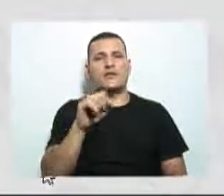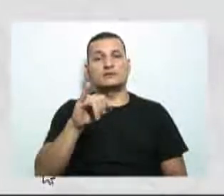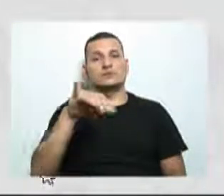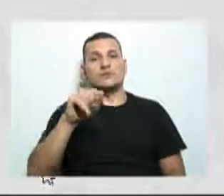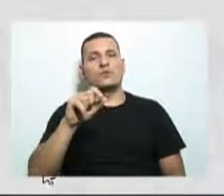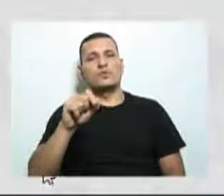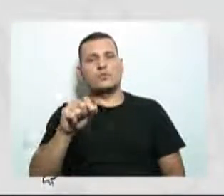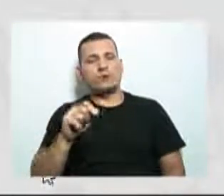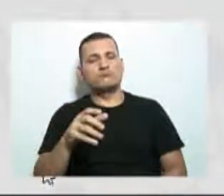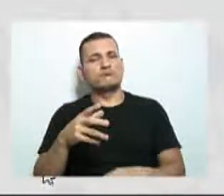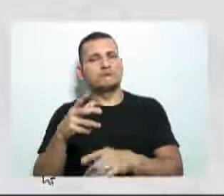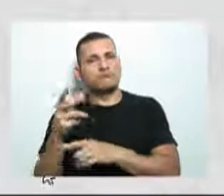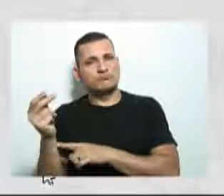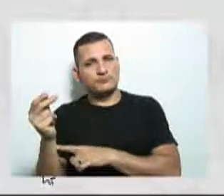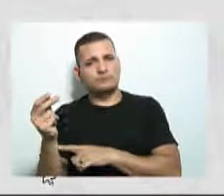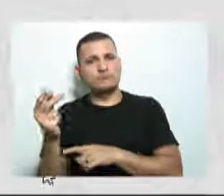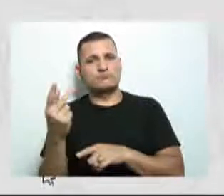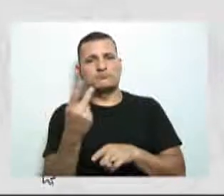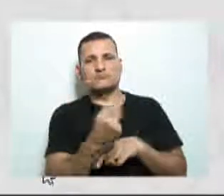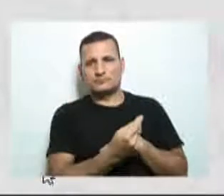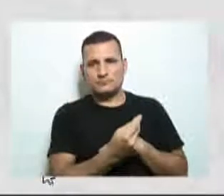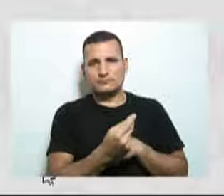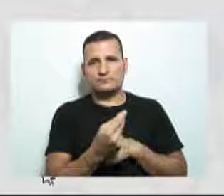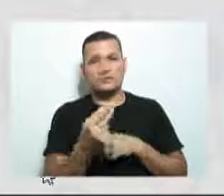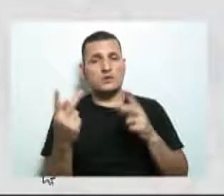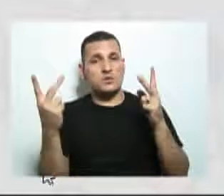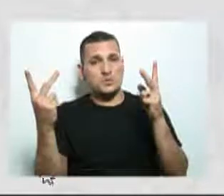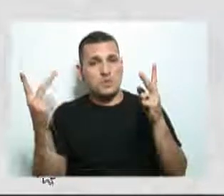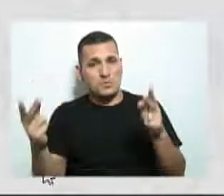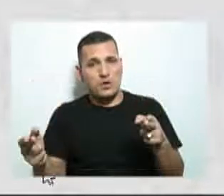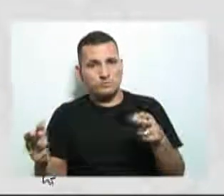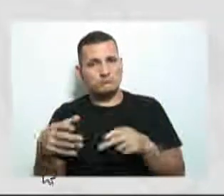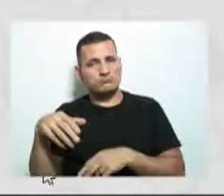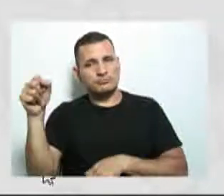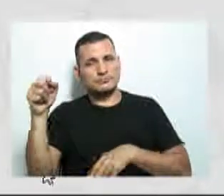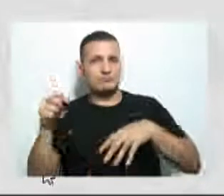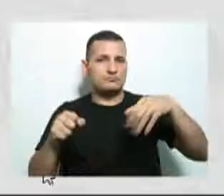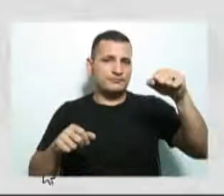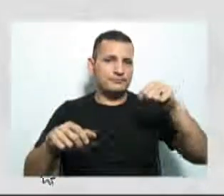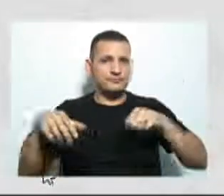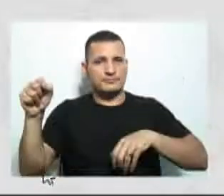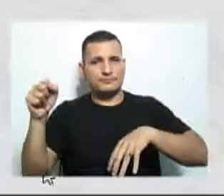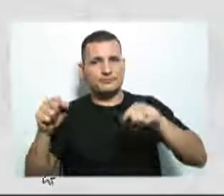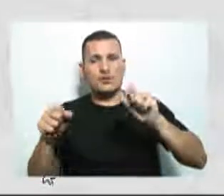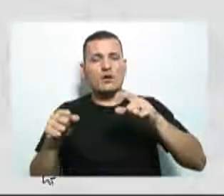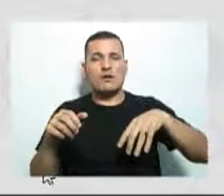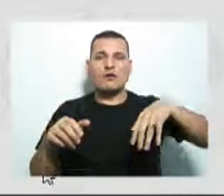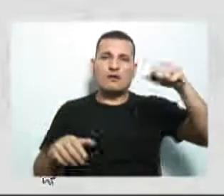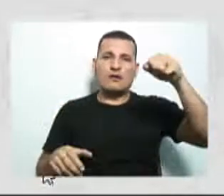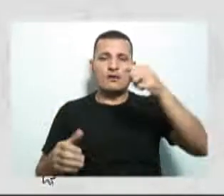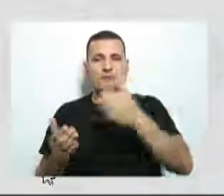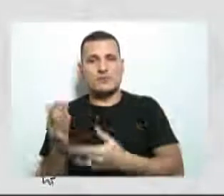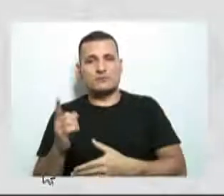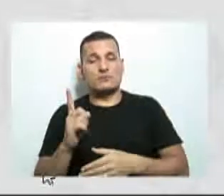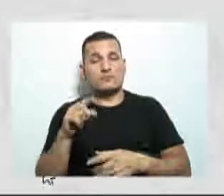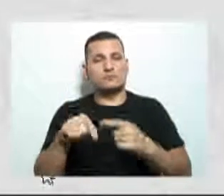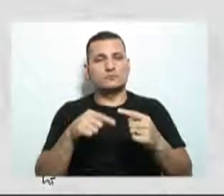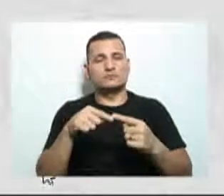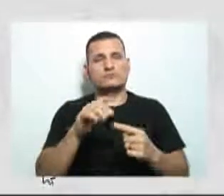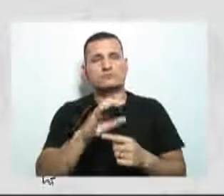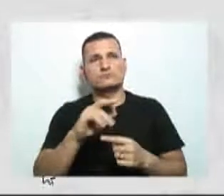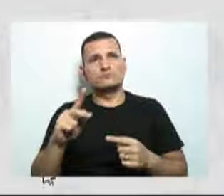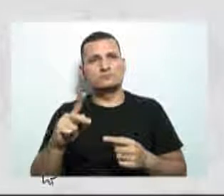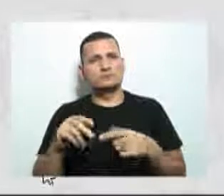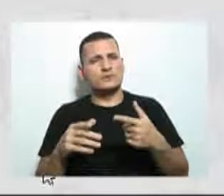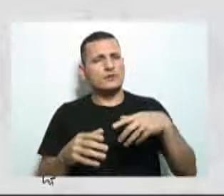todos ganham na negociação e não a ganha-perde, que é também um dos objetivos do cooperativismo. O que, professor,